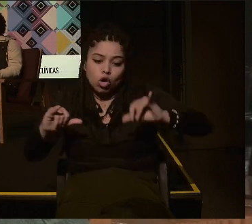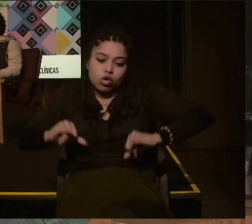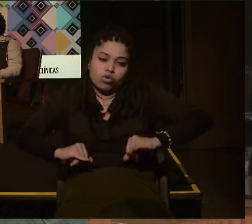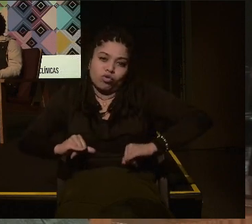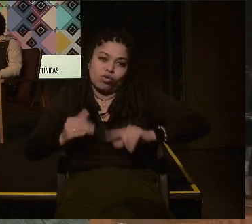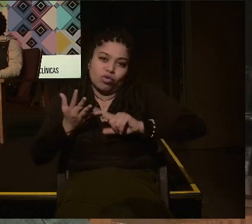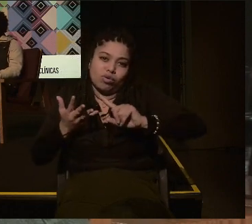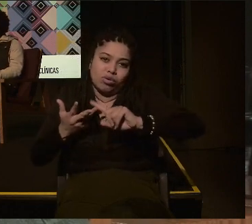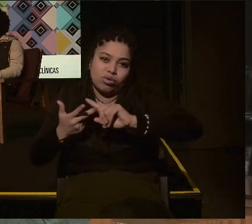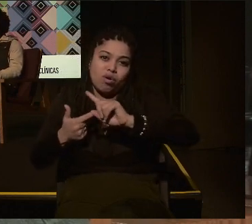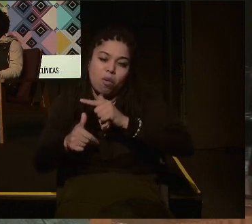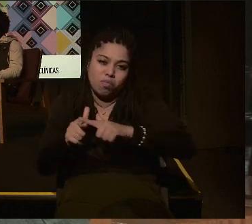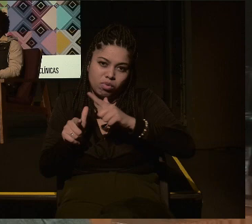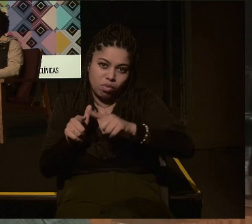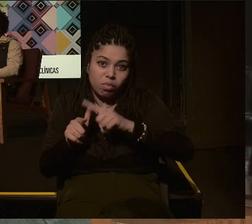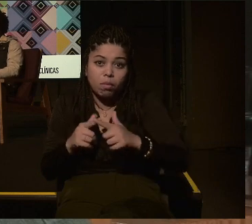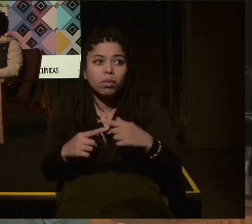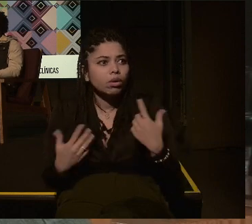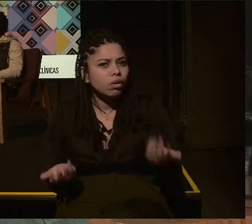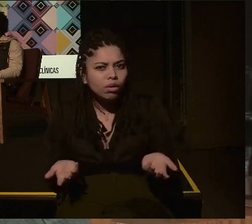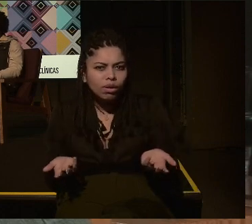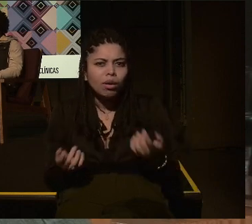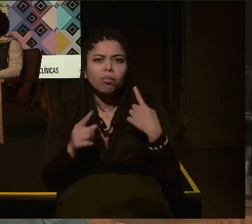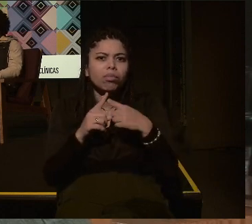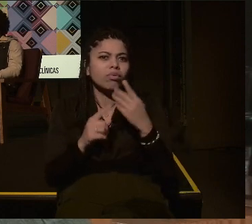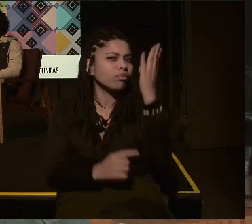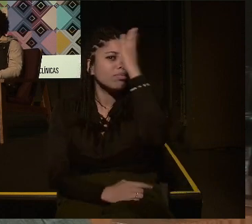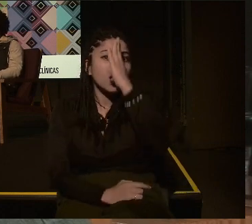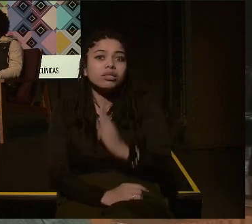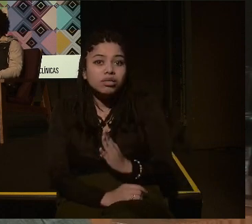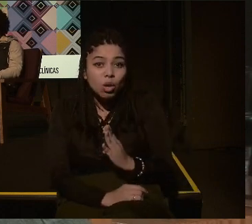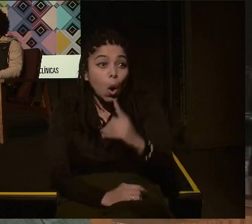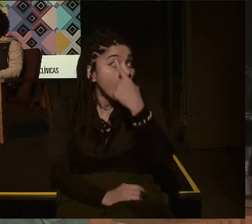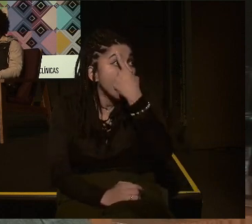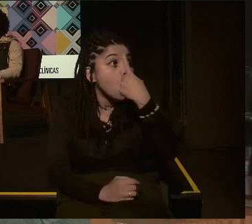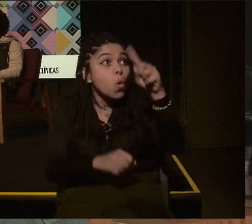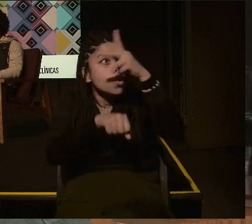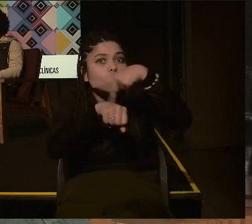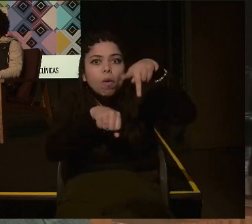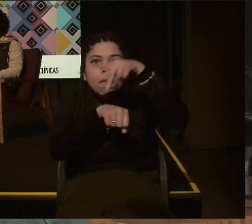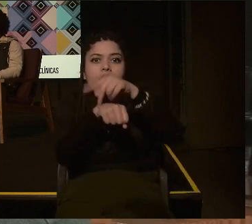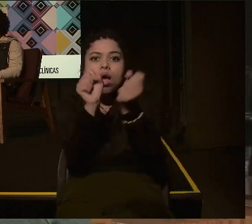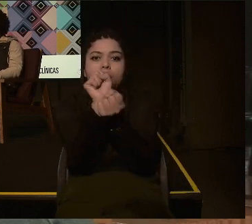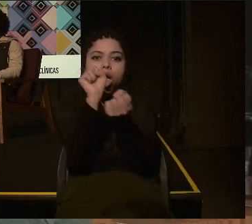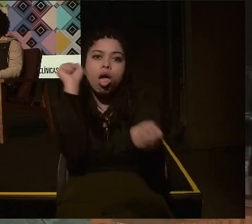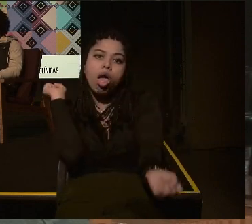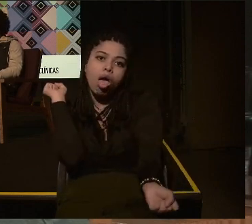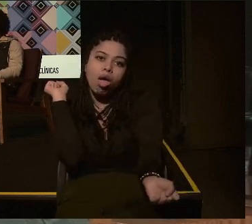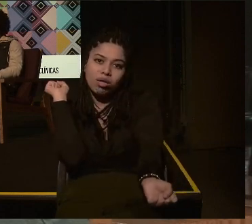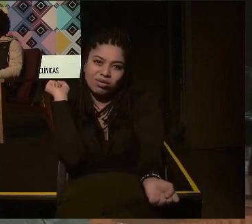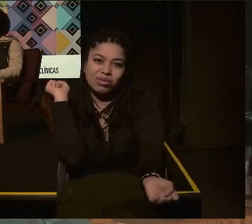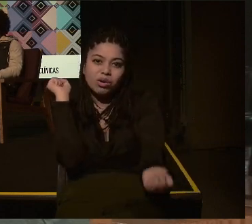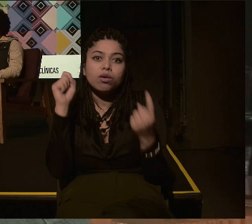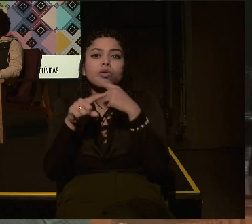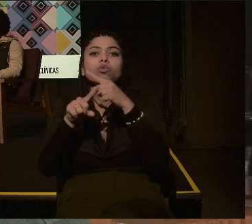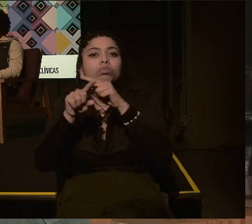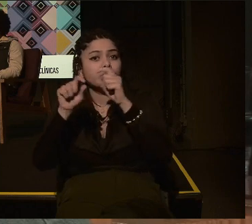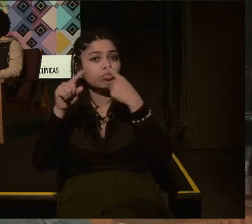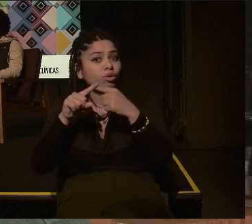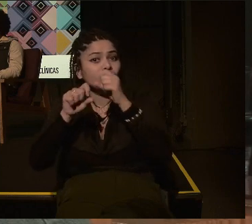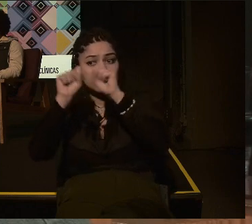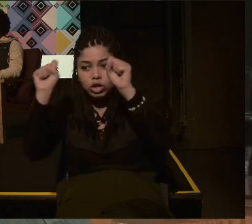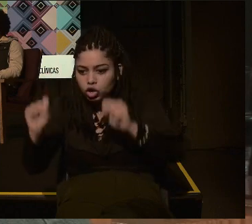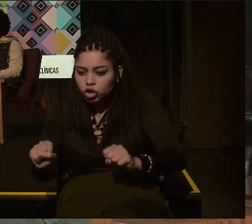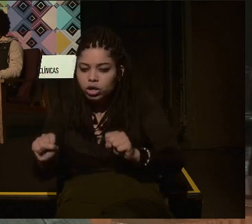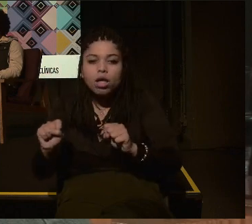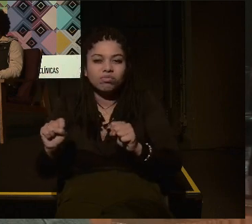Onde esse país foi o último a abolir esse sistema. Um sistema que não só